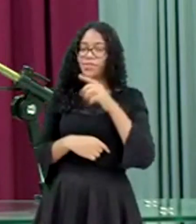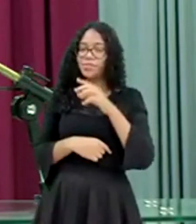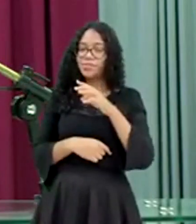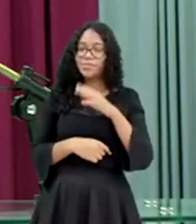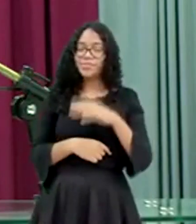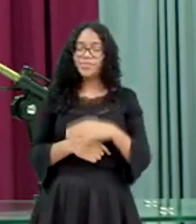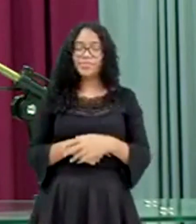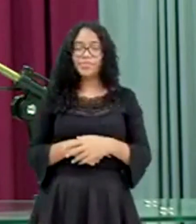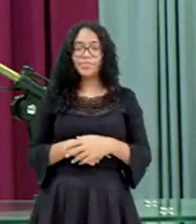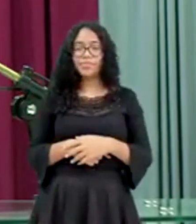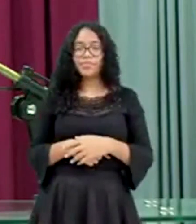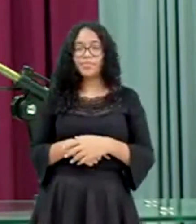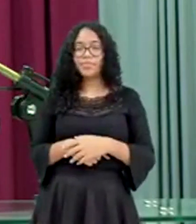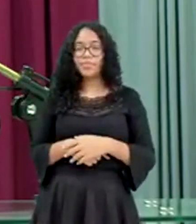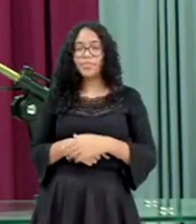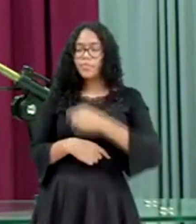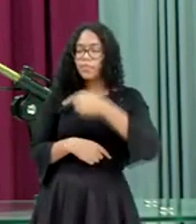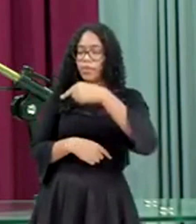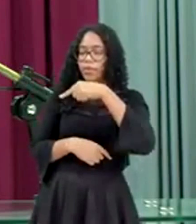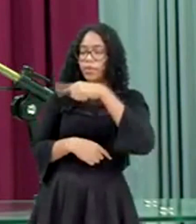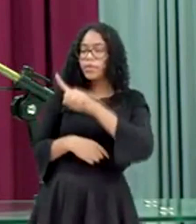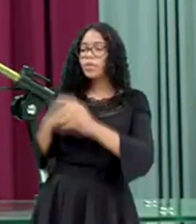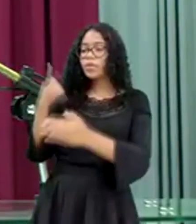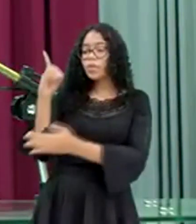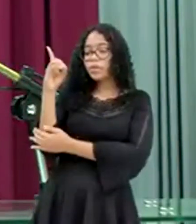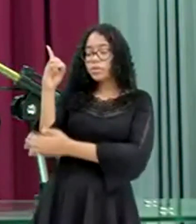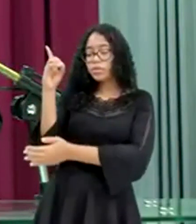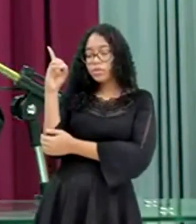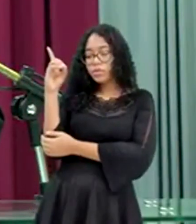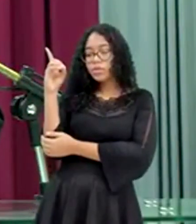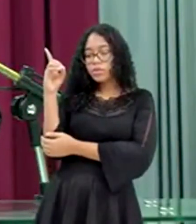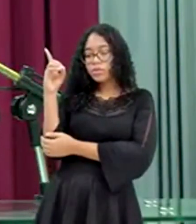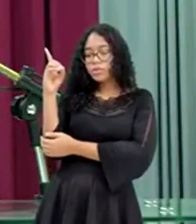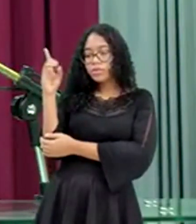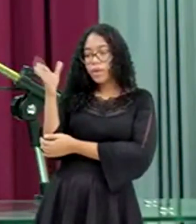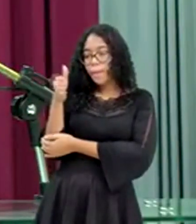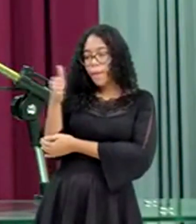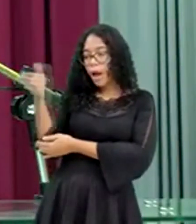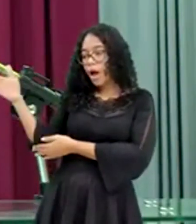essa direita, né? Uma bênção. Ali para o lado da direita.